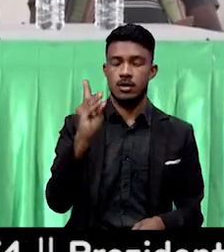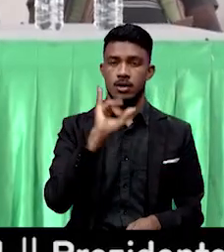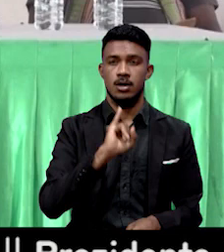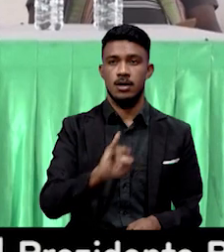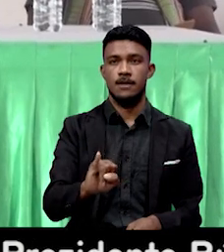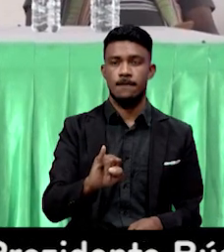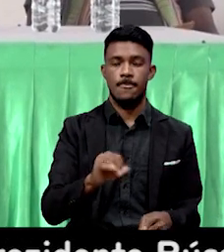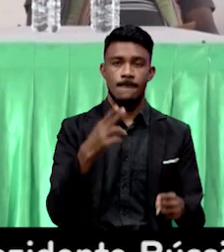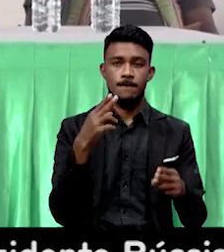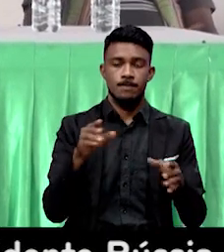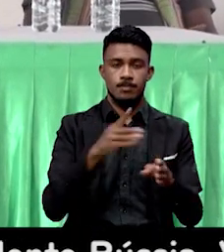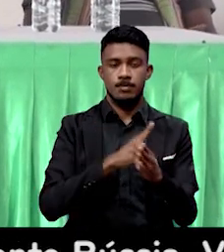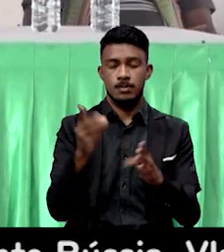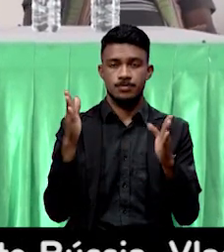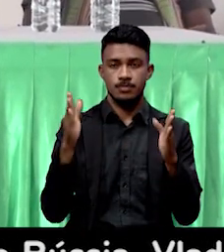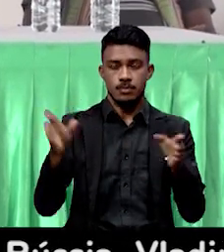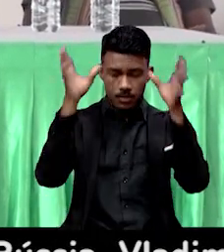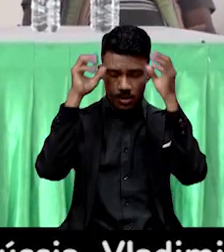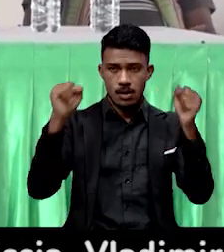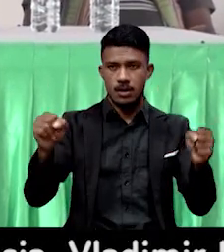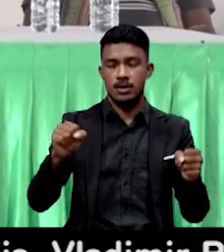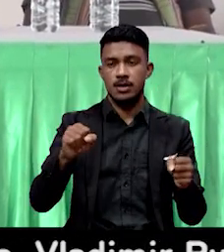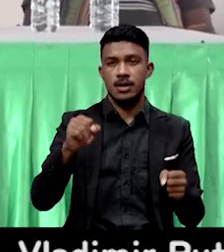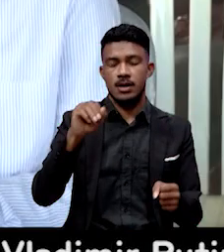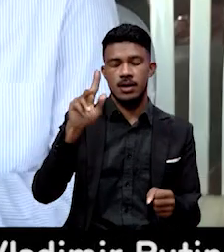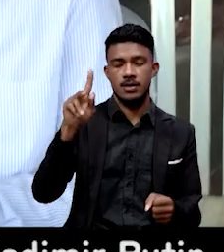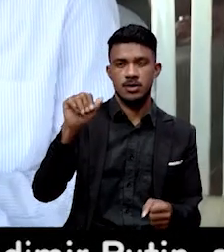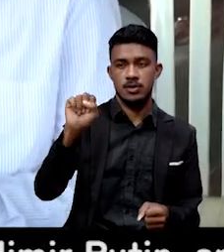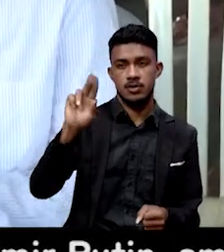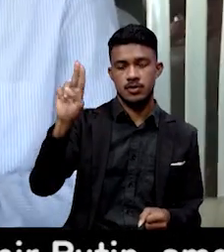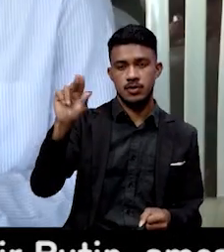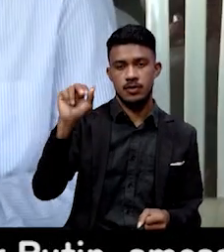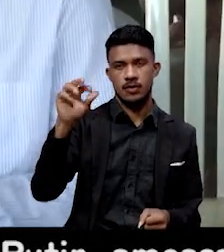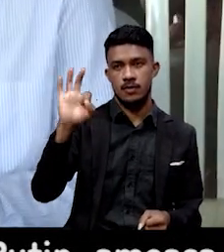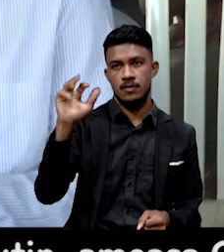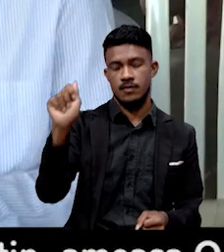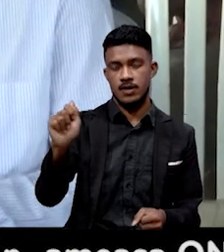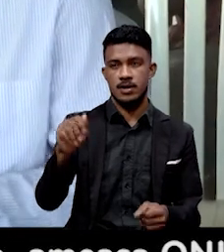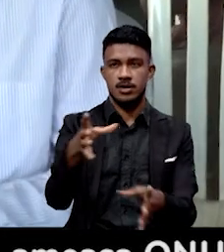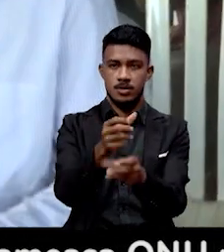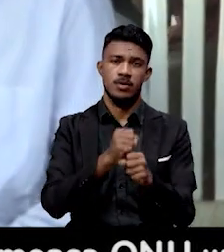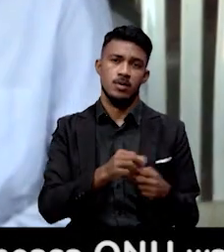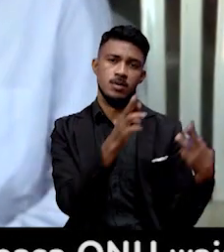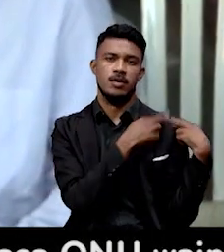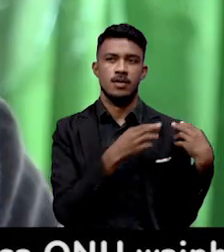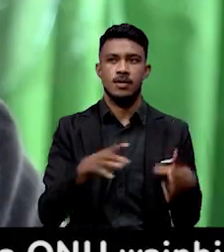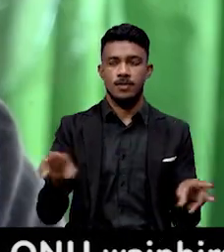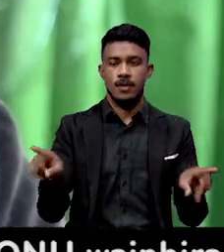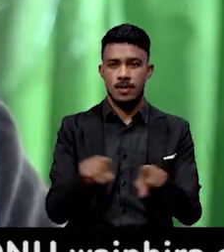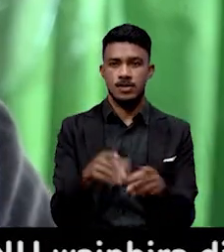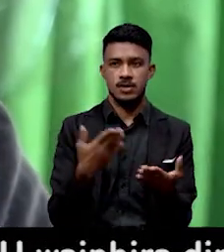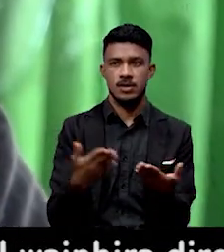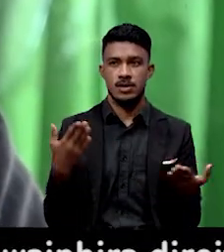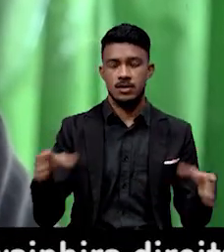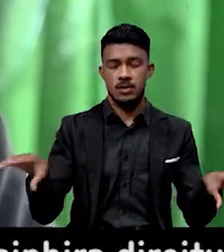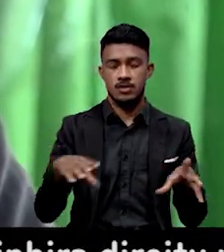Silvestre Sufa Efi, husuba estrutura no coordenador Sira Nebesimo na posse, ato saia nessan máquina ba partido político ne,